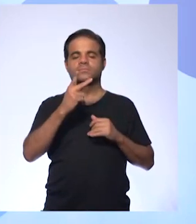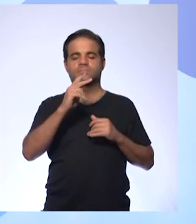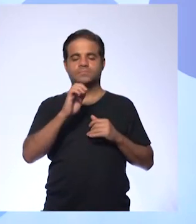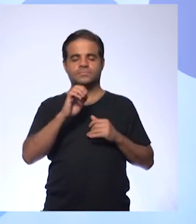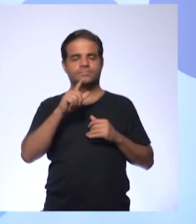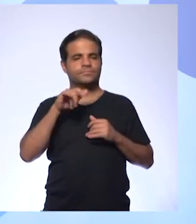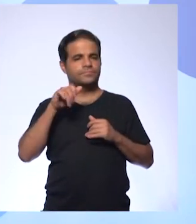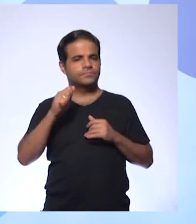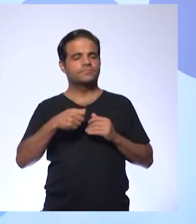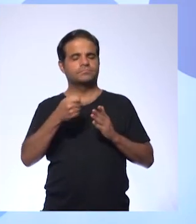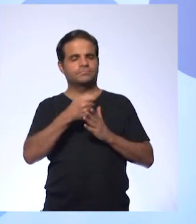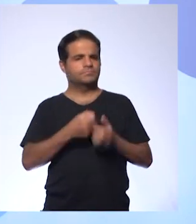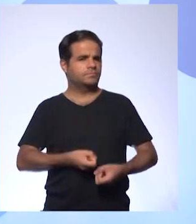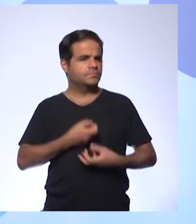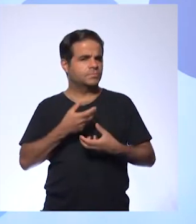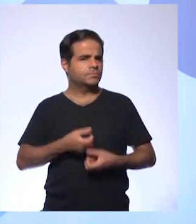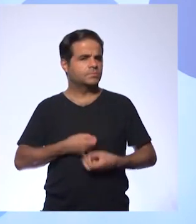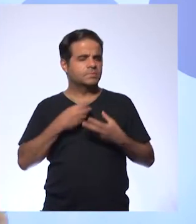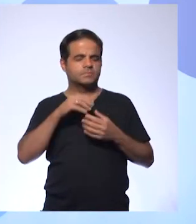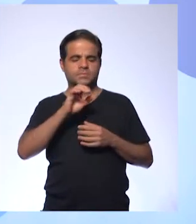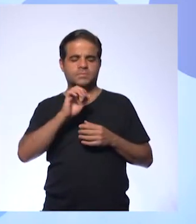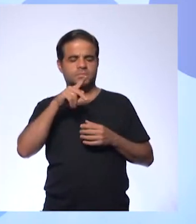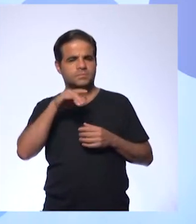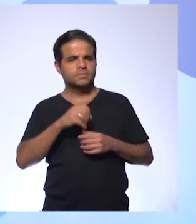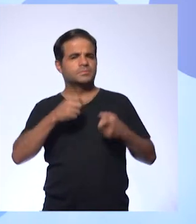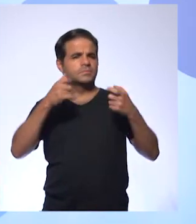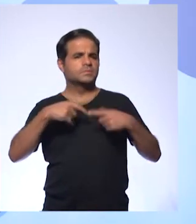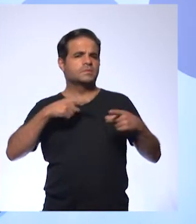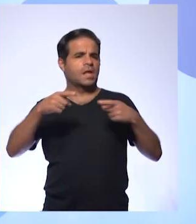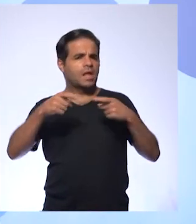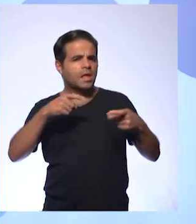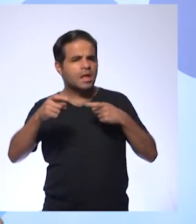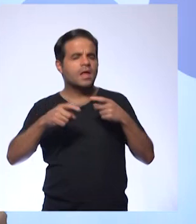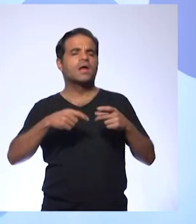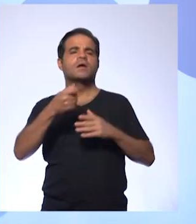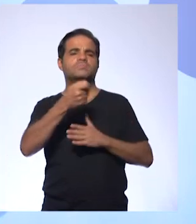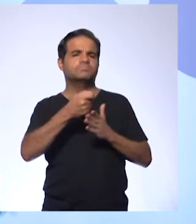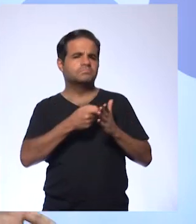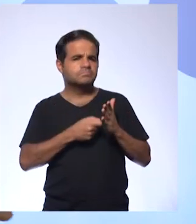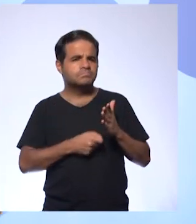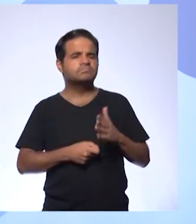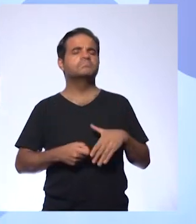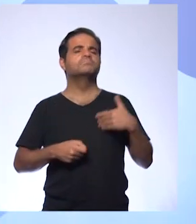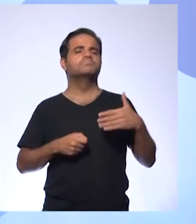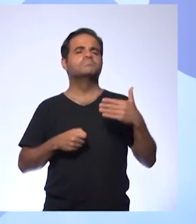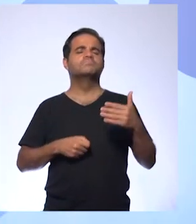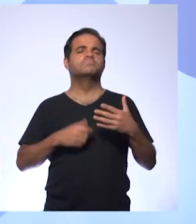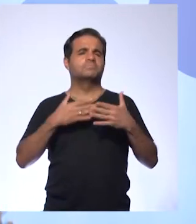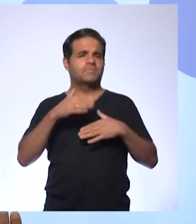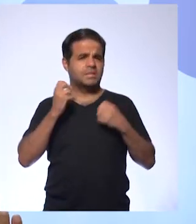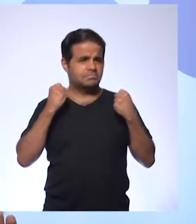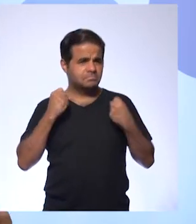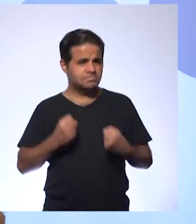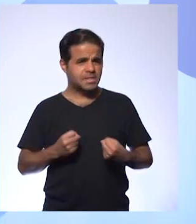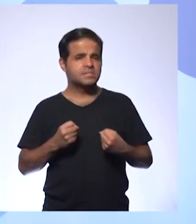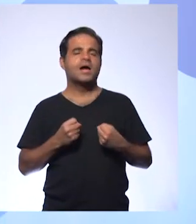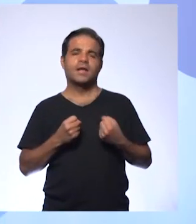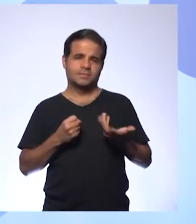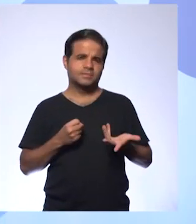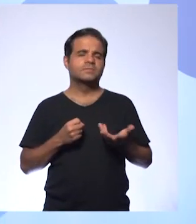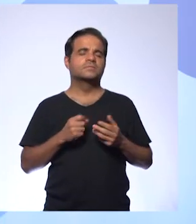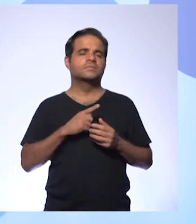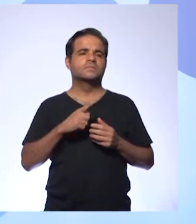narrativa, um poema épico que fala sobre guerra. Então, é uma narrativa mais pesada, eu diria, né, já